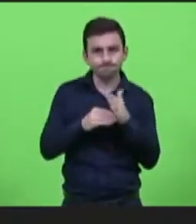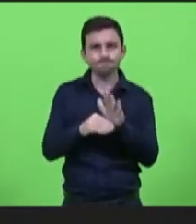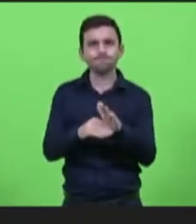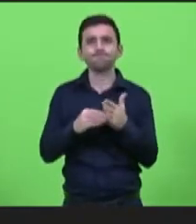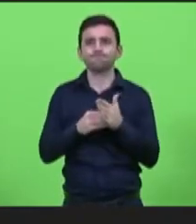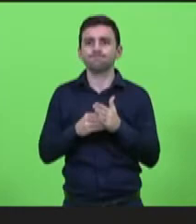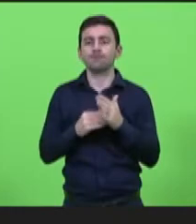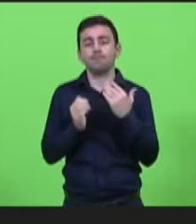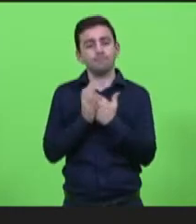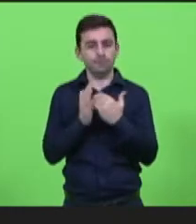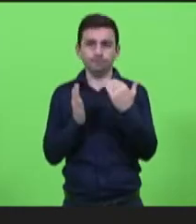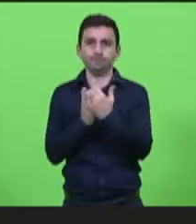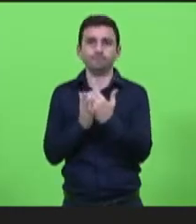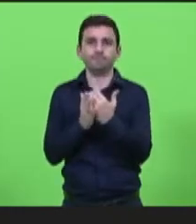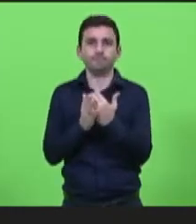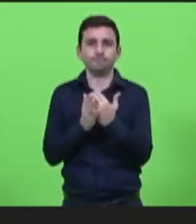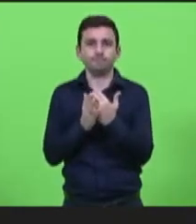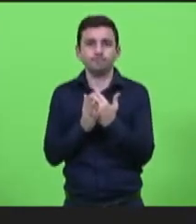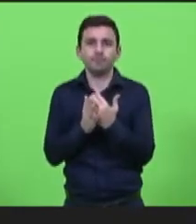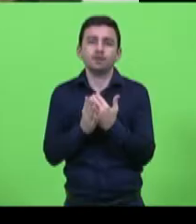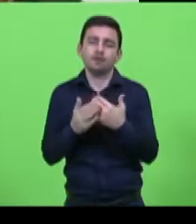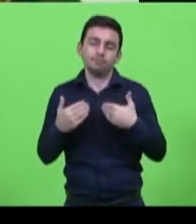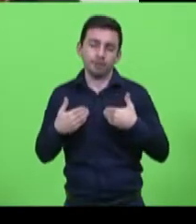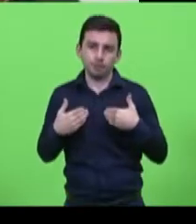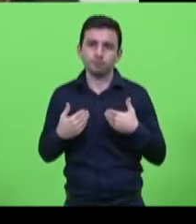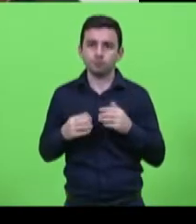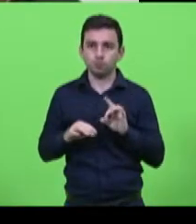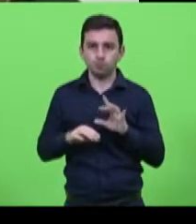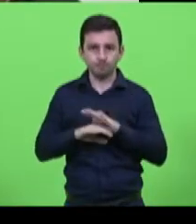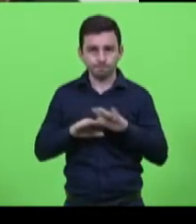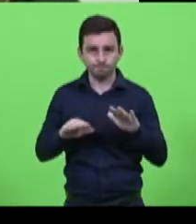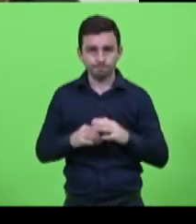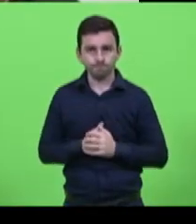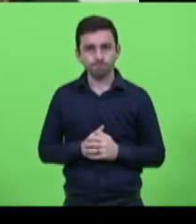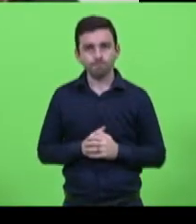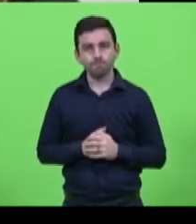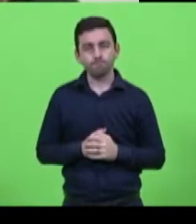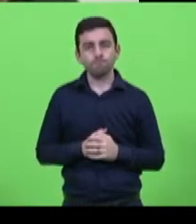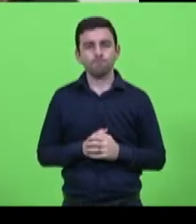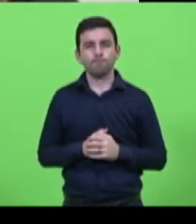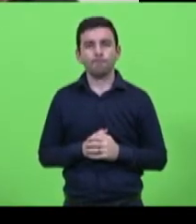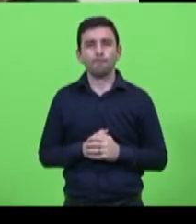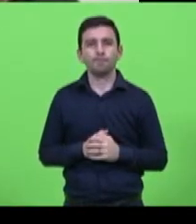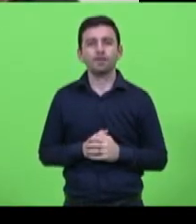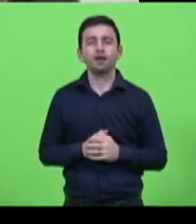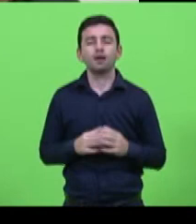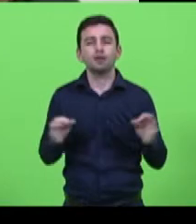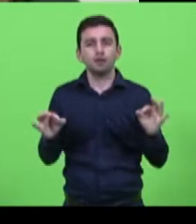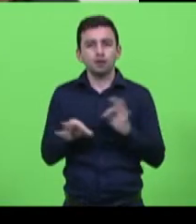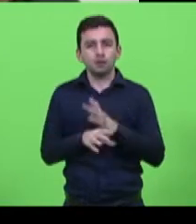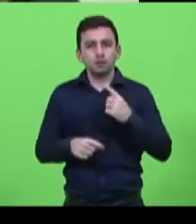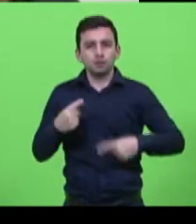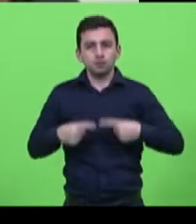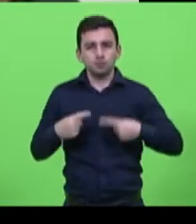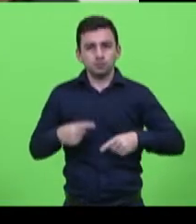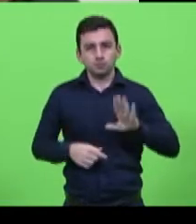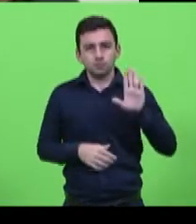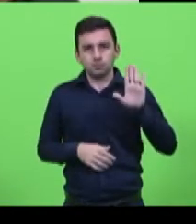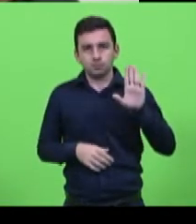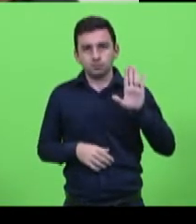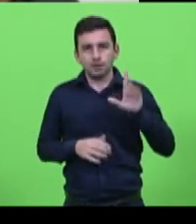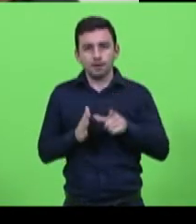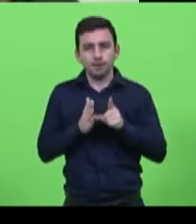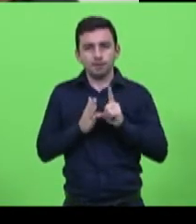acima de tudo. Então, essa é a minha contribuição, presidente. Está encerrada a discussão. Tem a palavra pela ordem antes